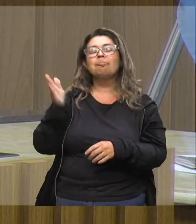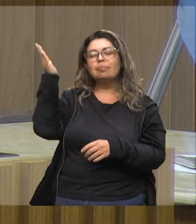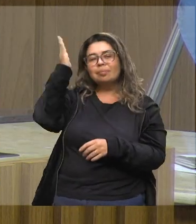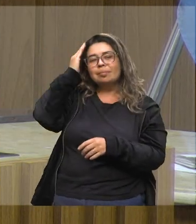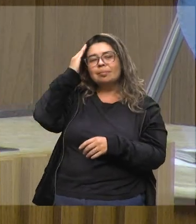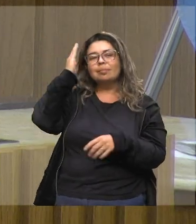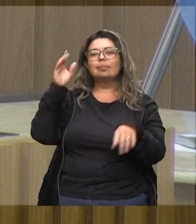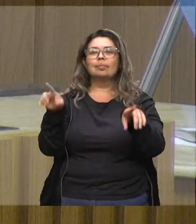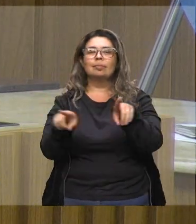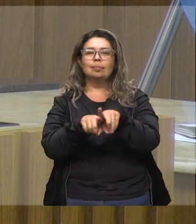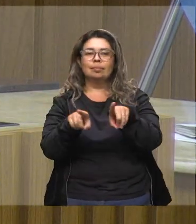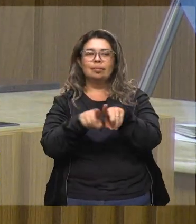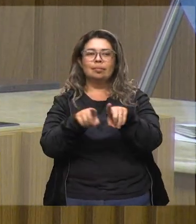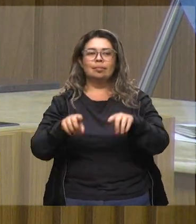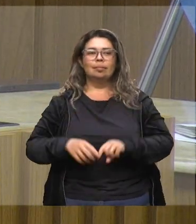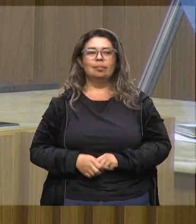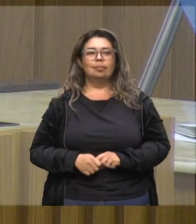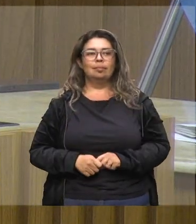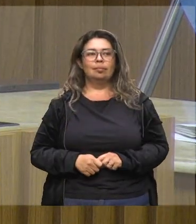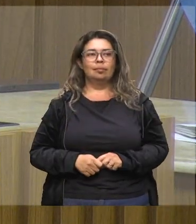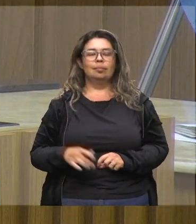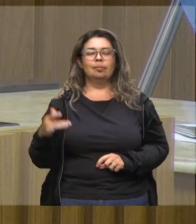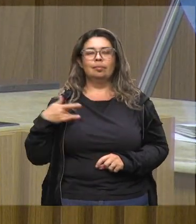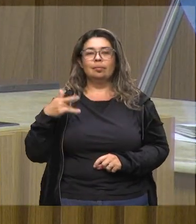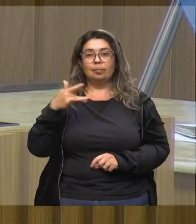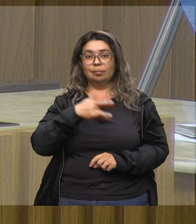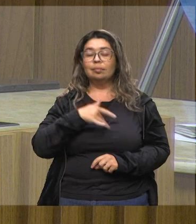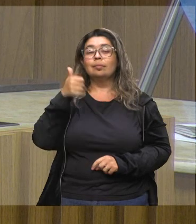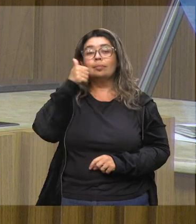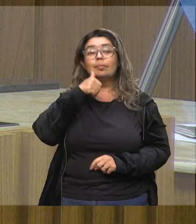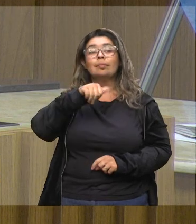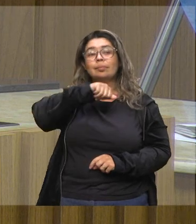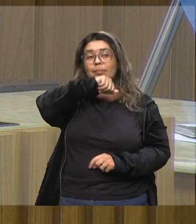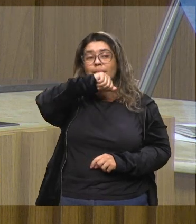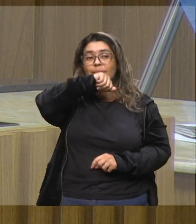também com relação à saúde dessas mães,